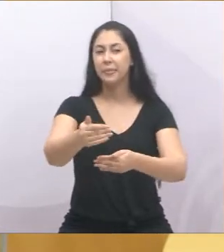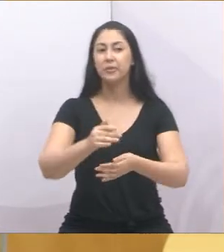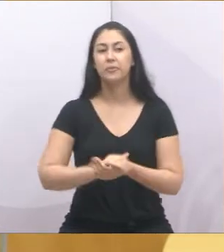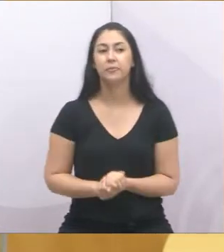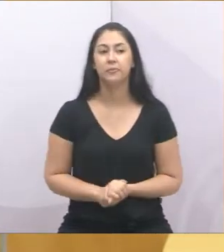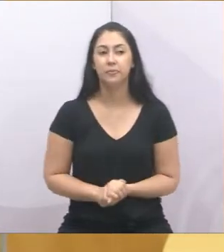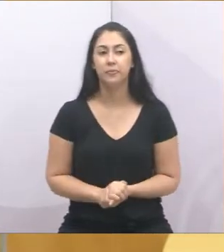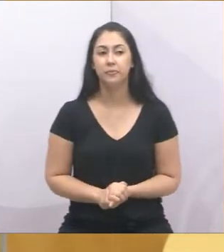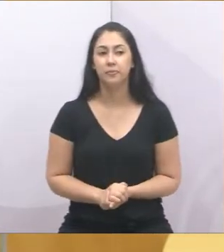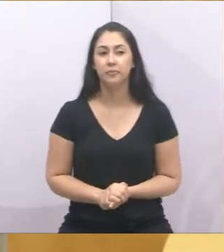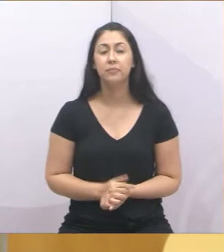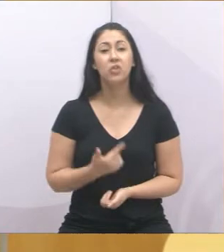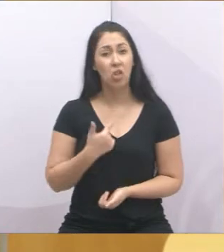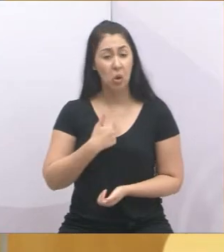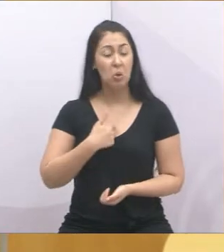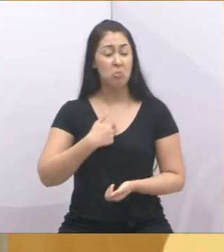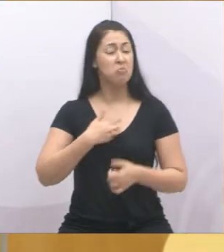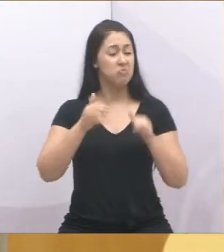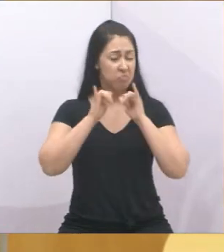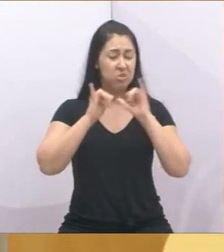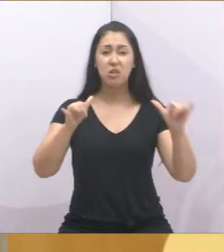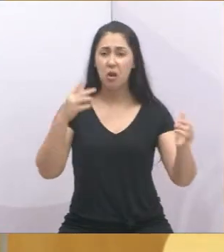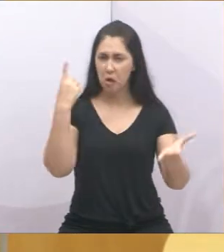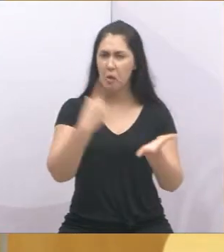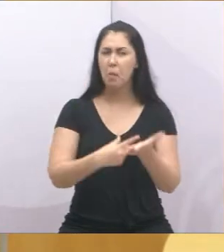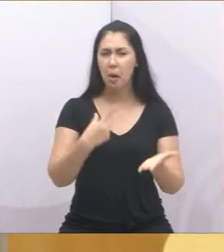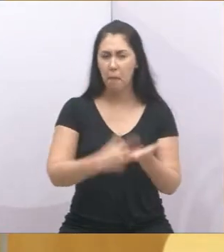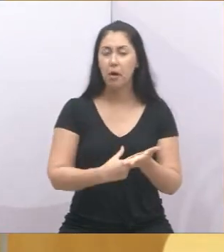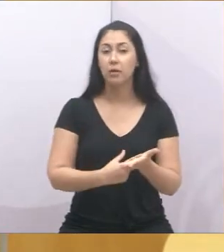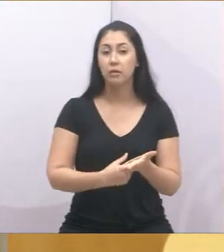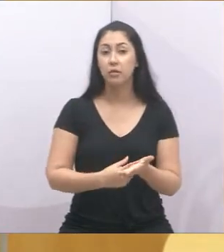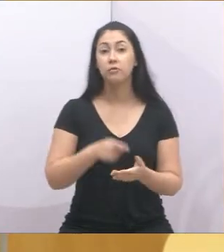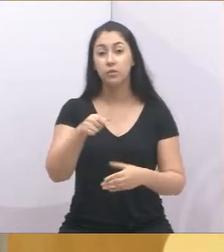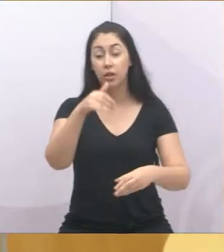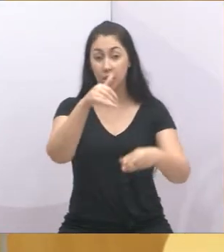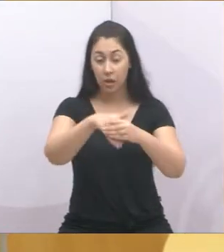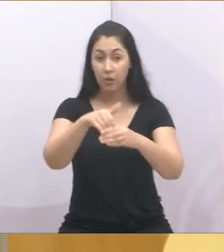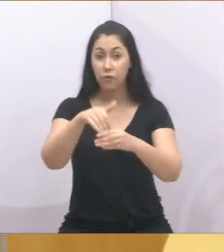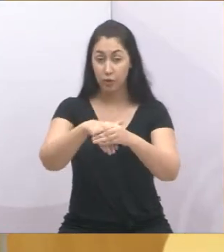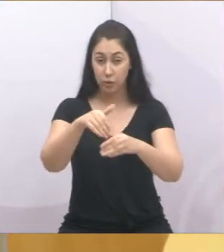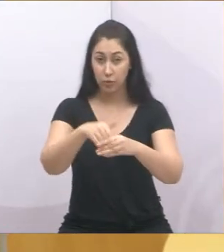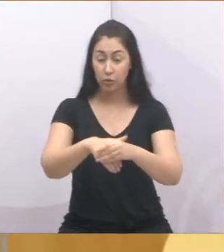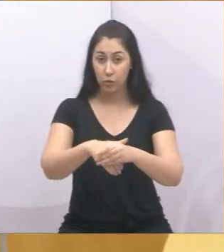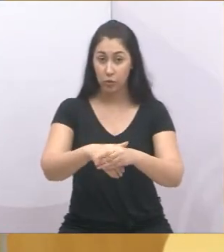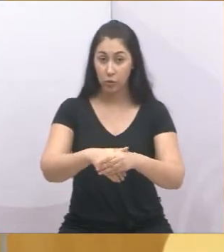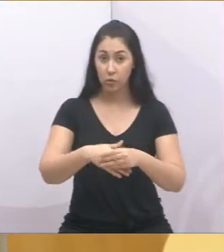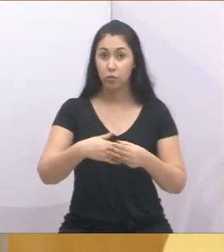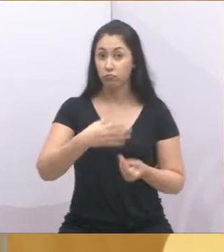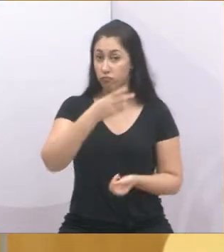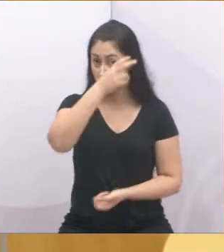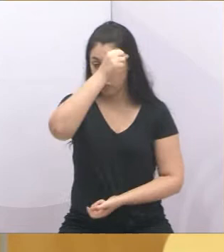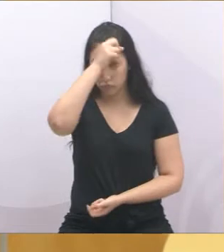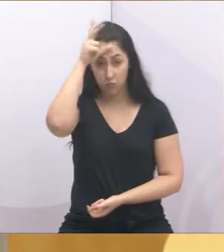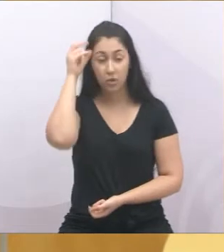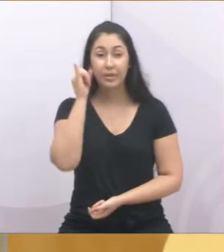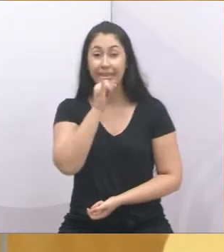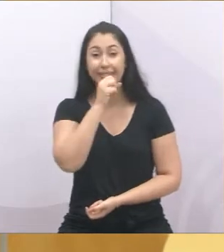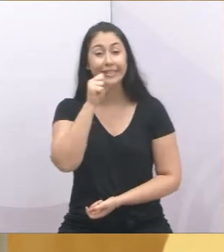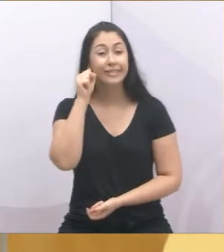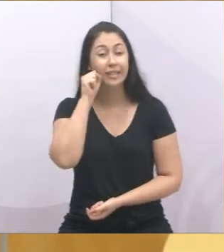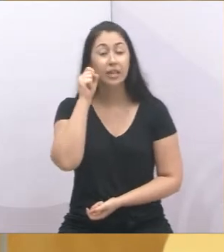estou te dando a minha palavra que você que confiou o voto também na administração do Isaías Santana,